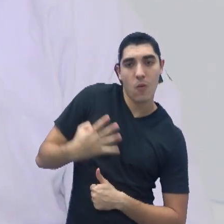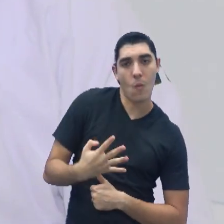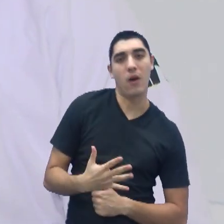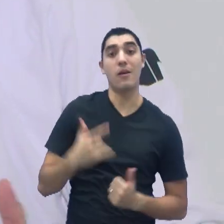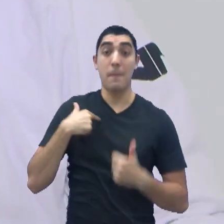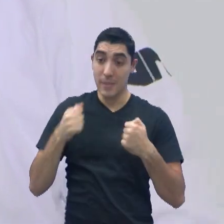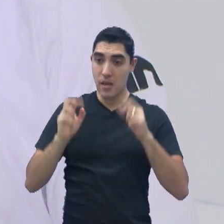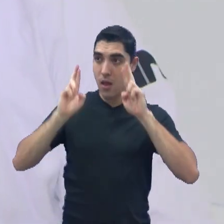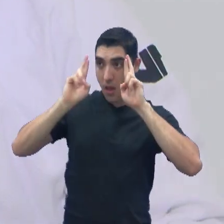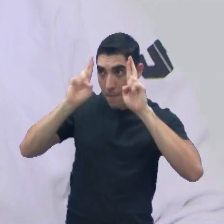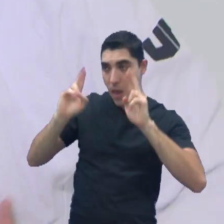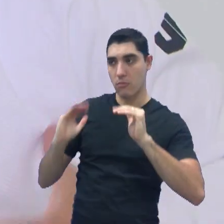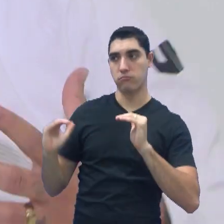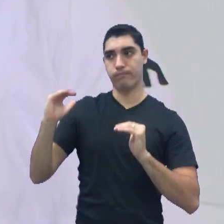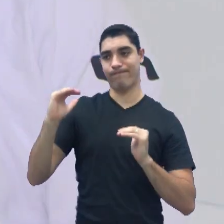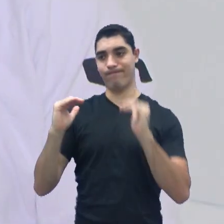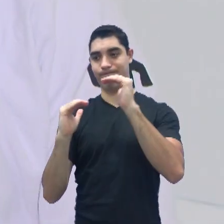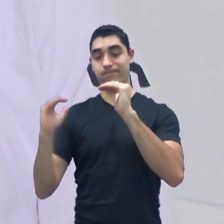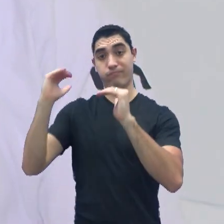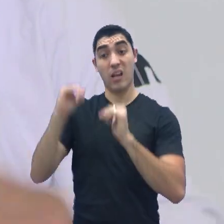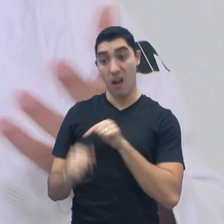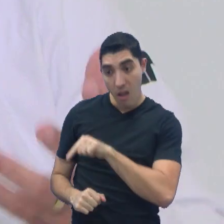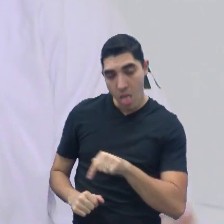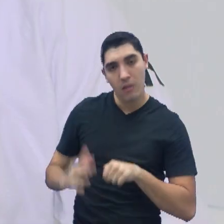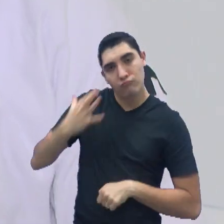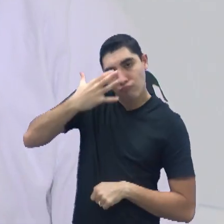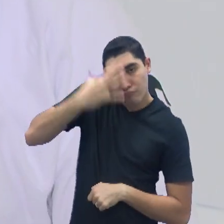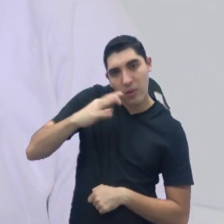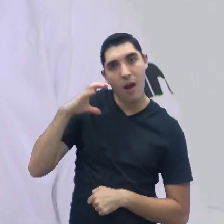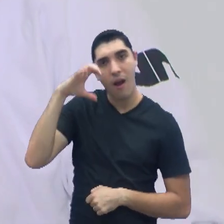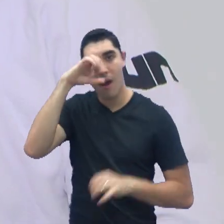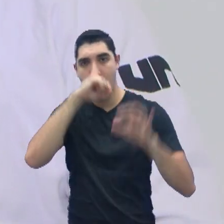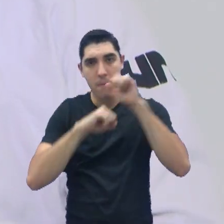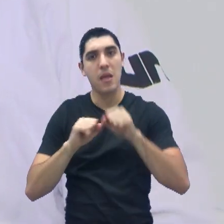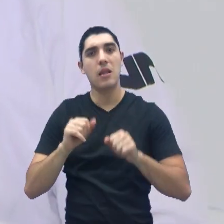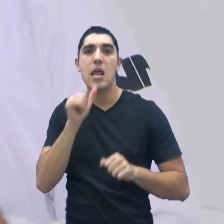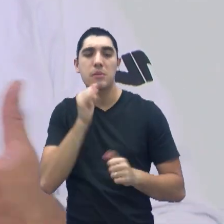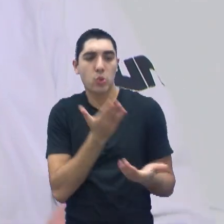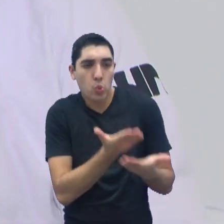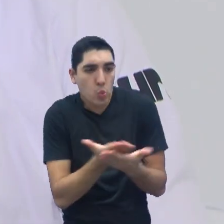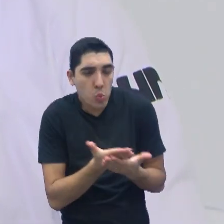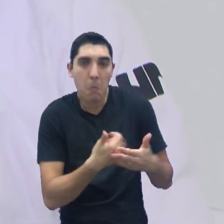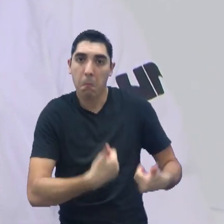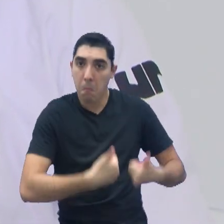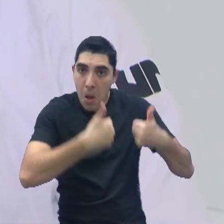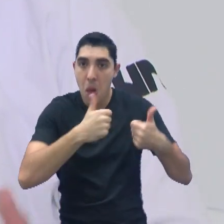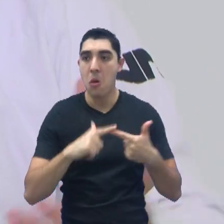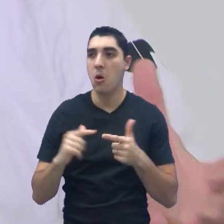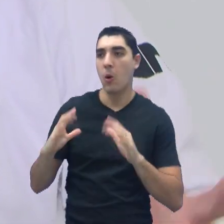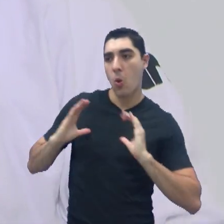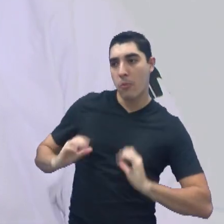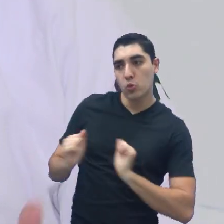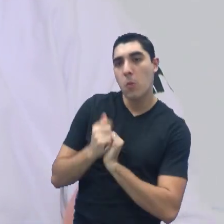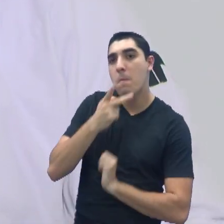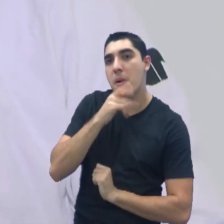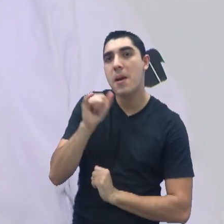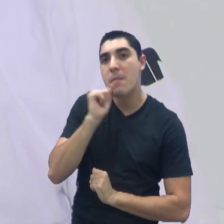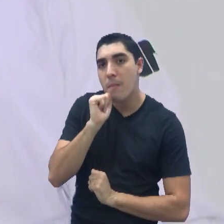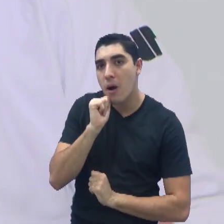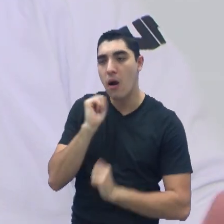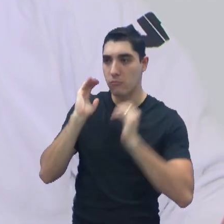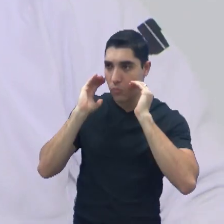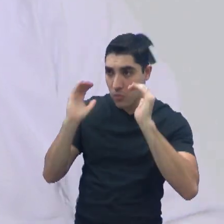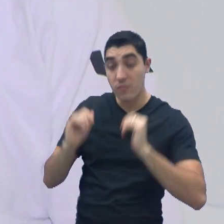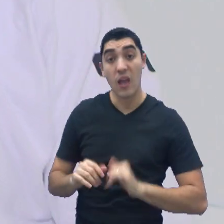respeitar. Então eu acho que eles conseguem levar isso pro dia a dia, por isso tem essas melhoras na escola, com os próprios pais. Eu mesmo cobro muito, quando o pai reclama,